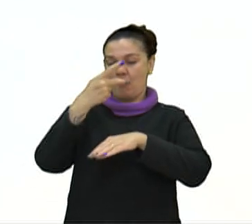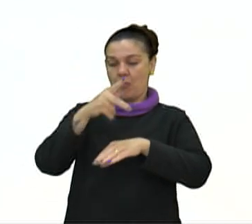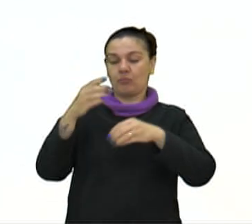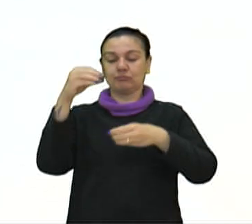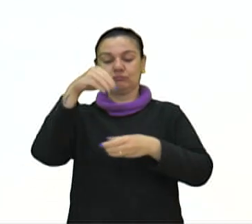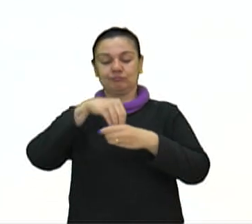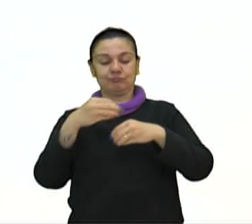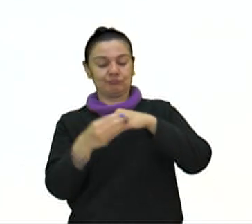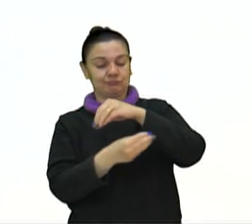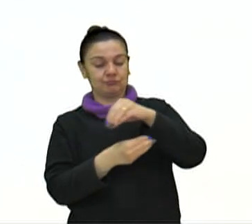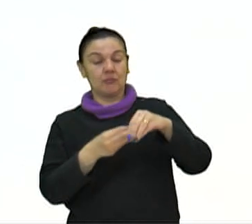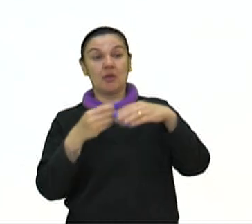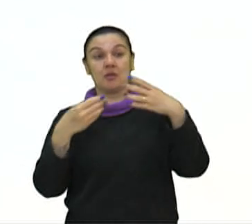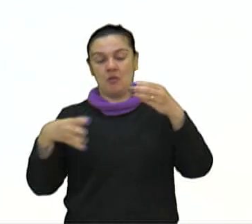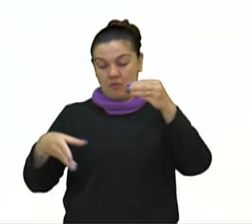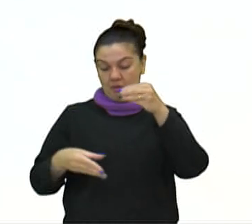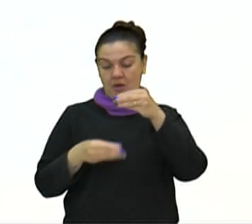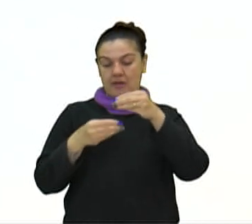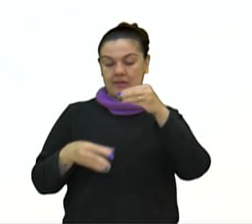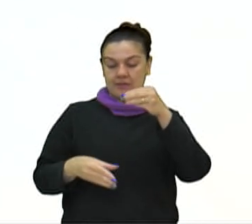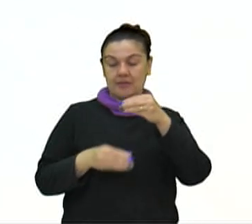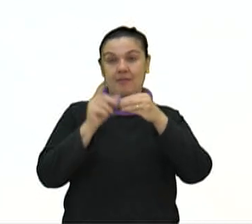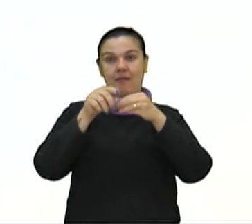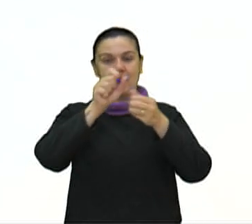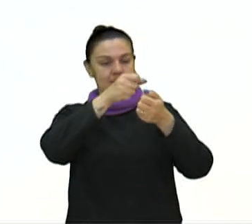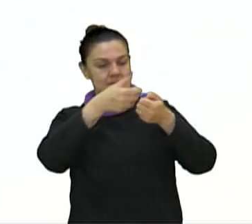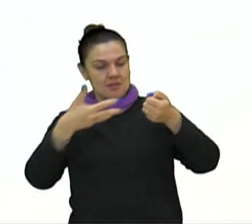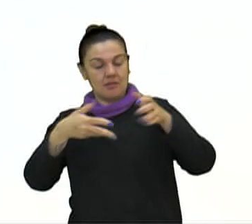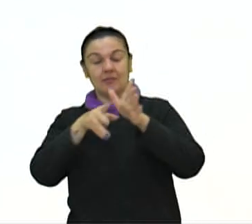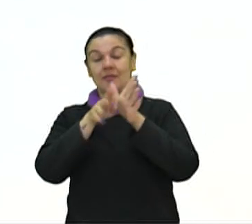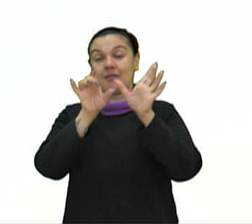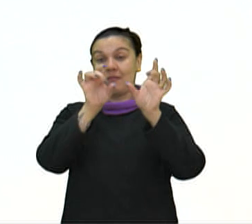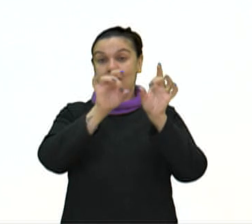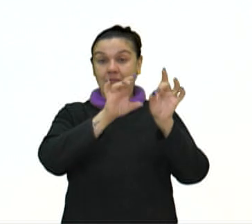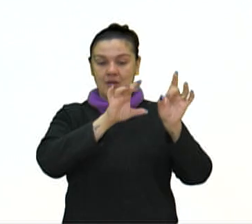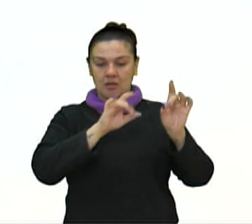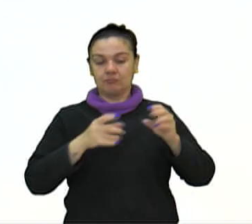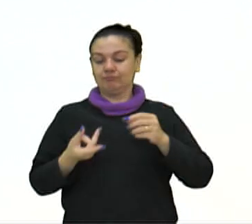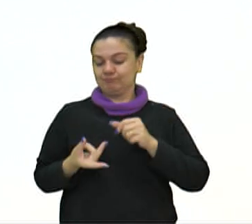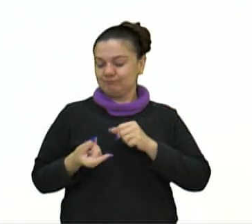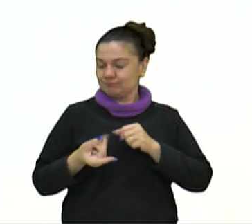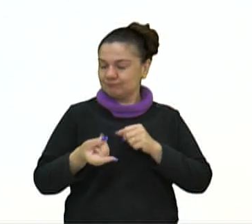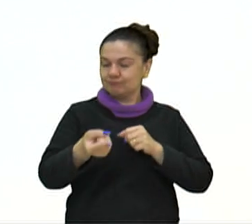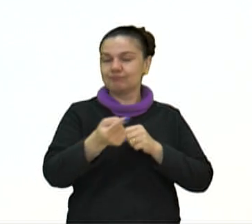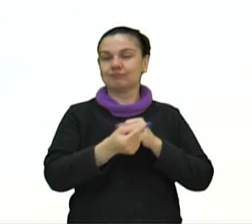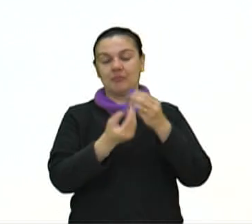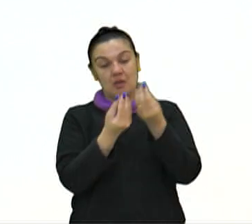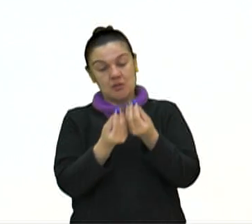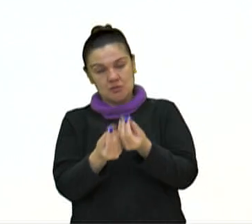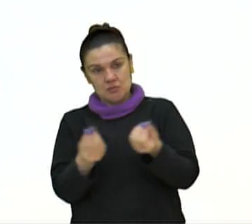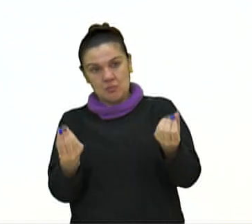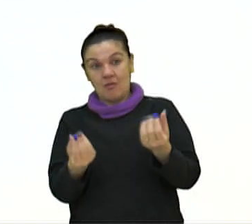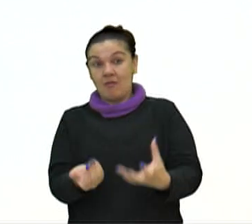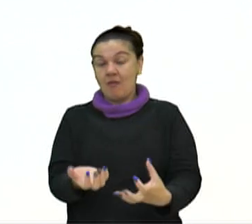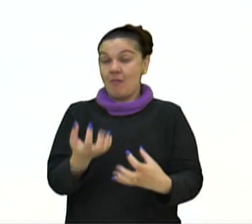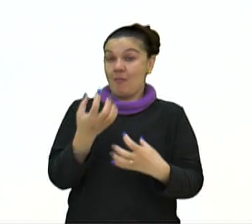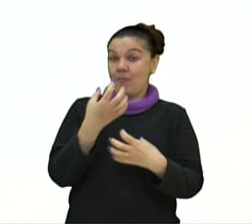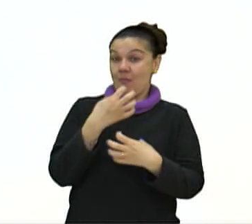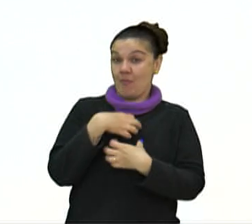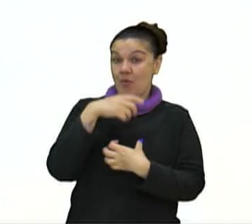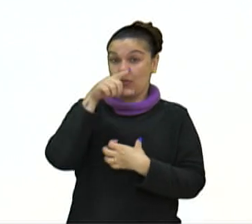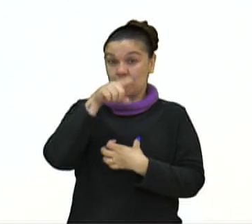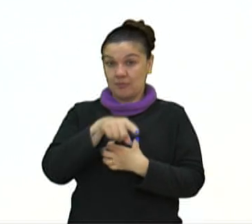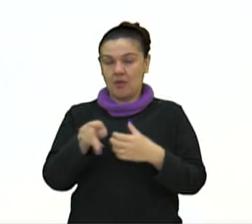mesmo. Os atributos são as características infinitas da substância. Os modos